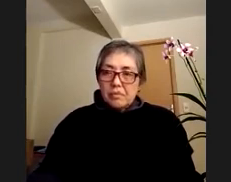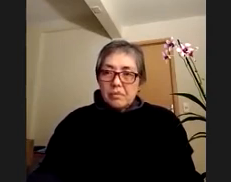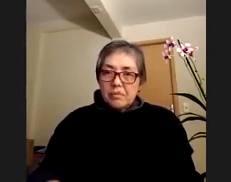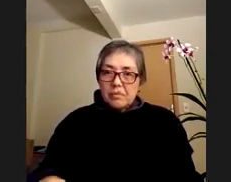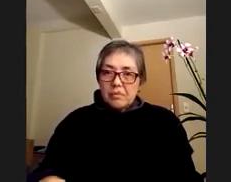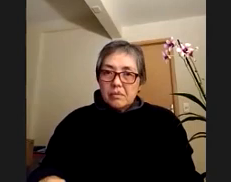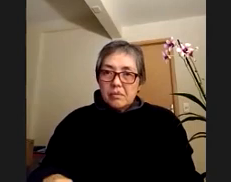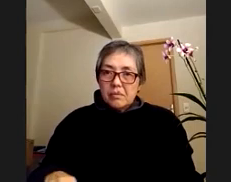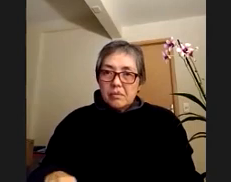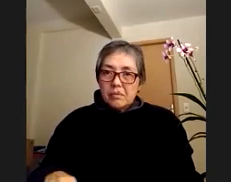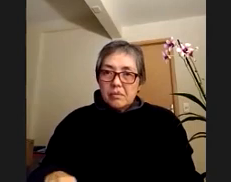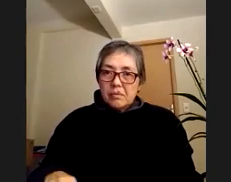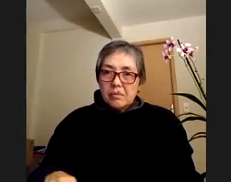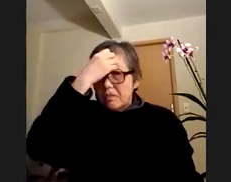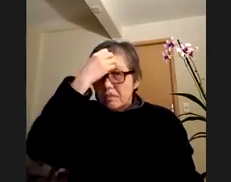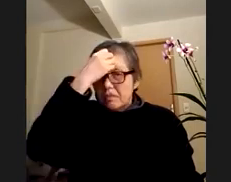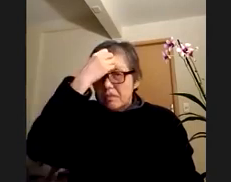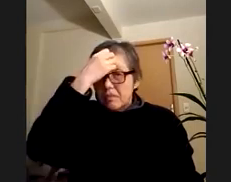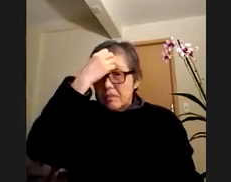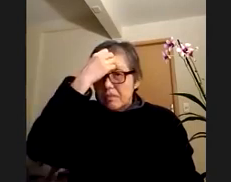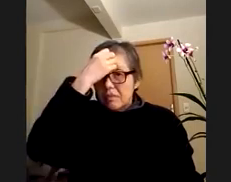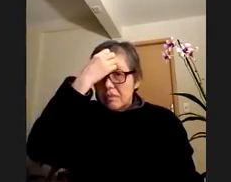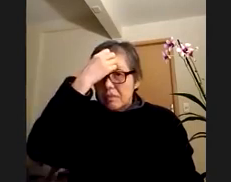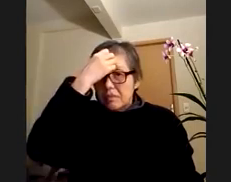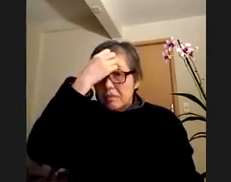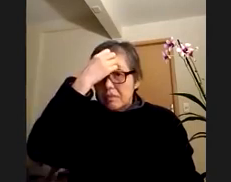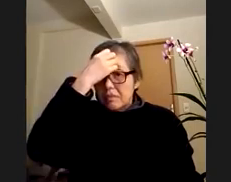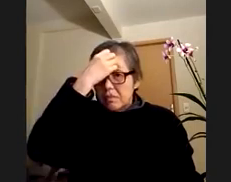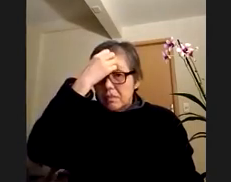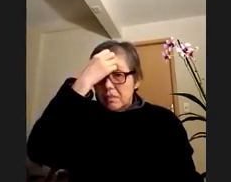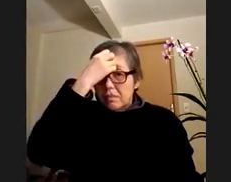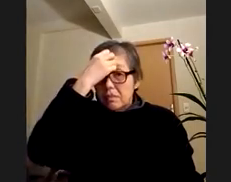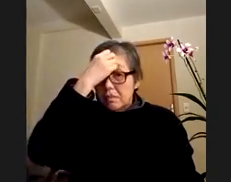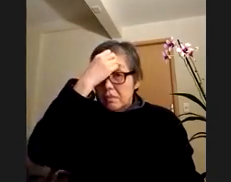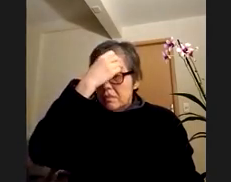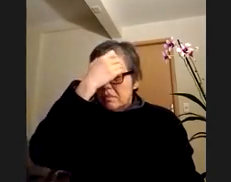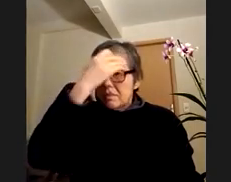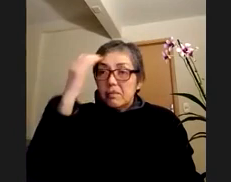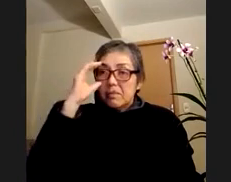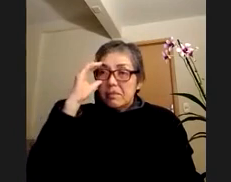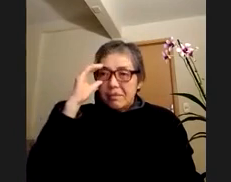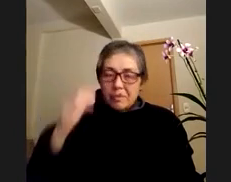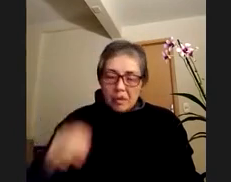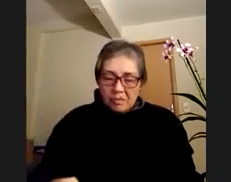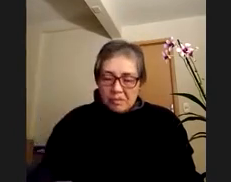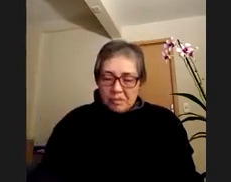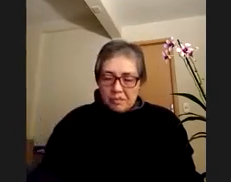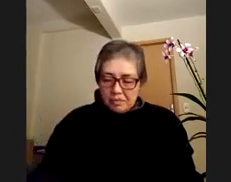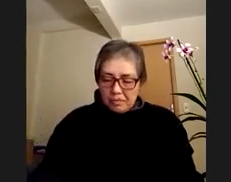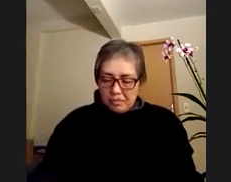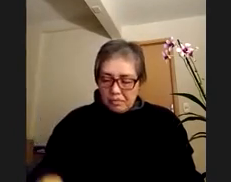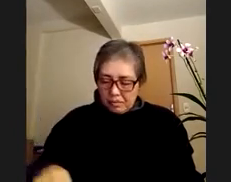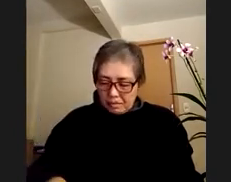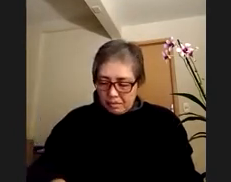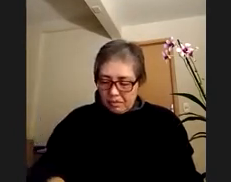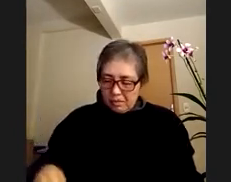custo, só o SUS faz transplantes, o SUS é referência em vários atendimentos médicos e várias